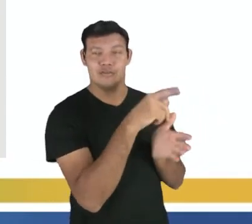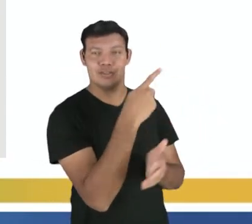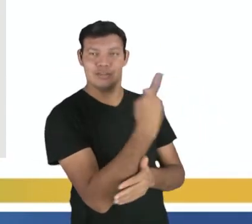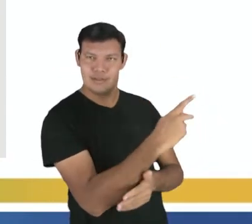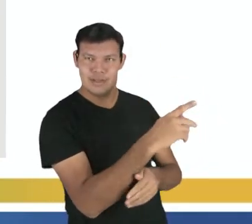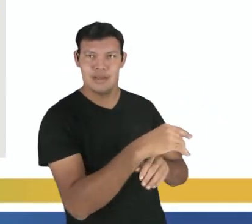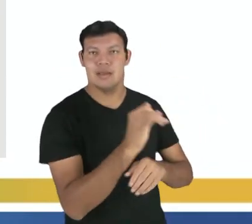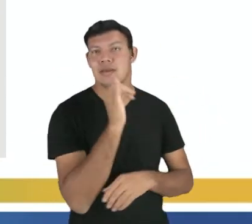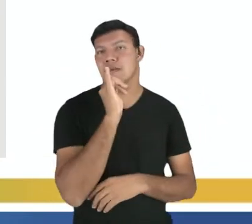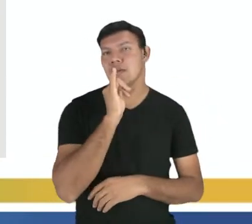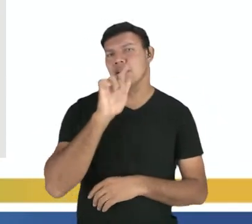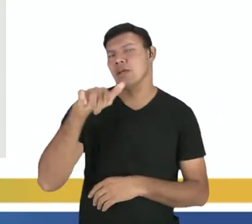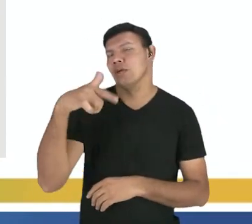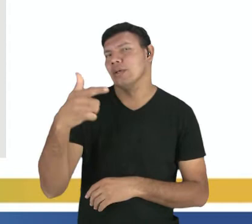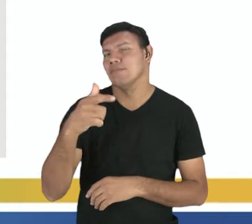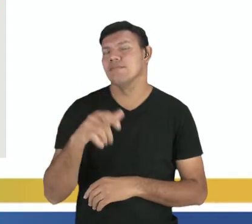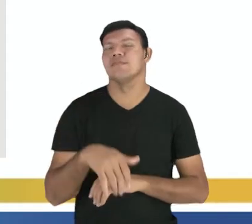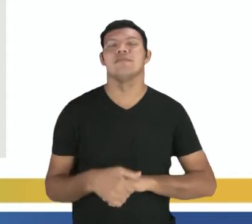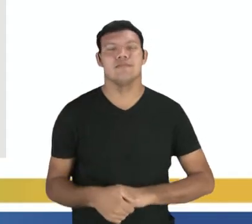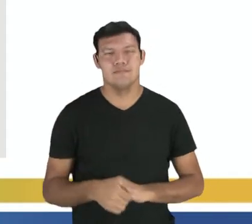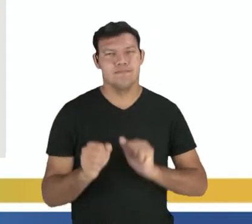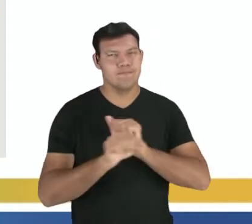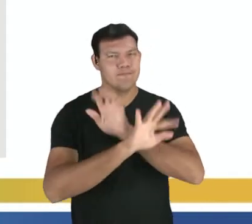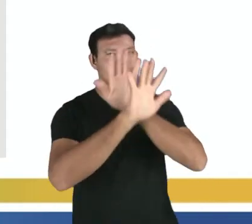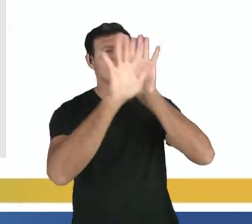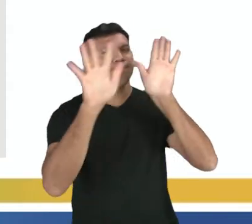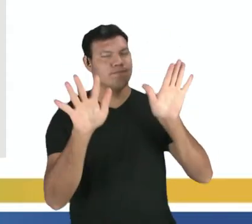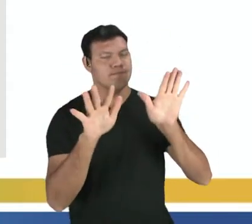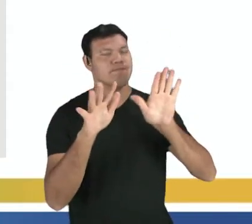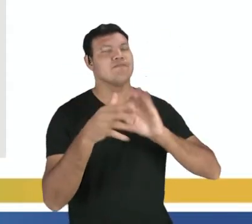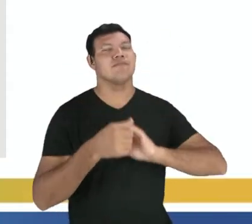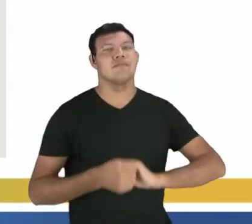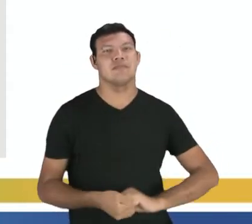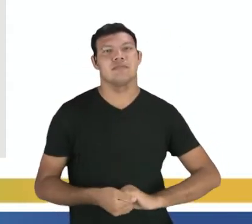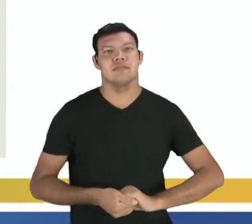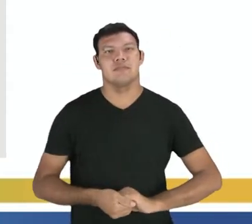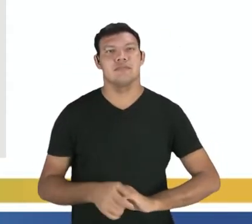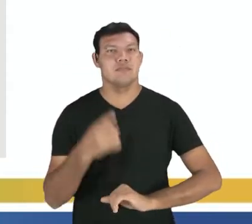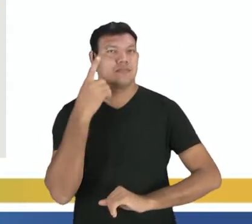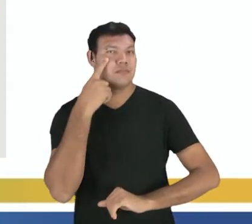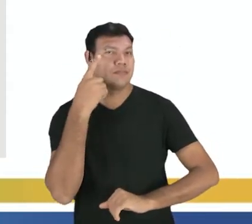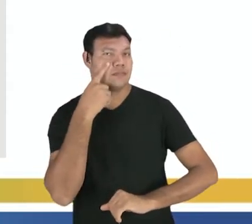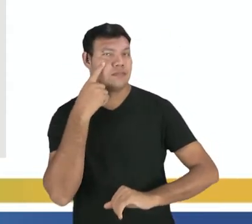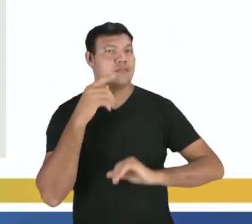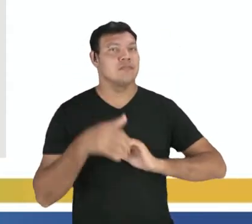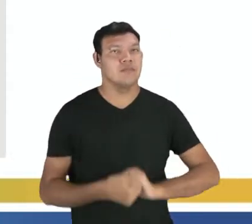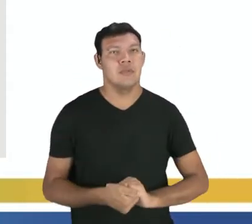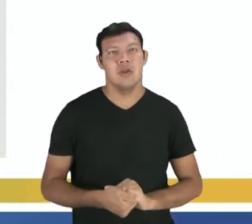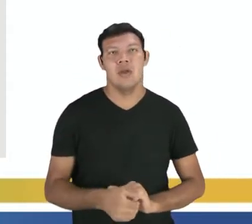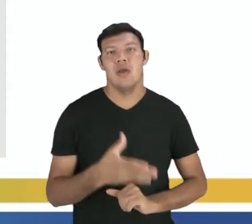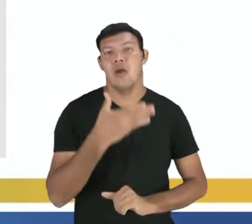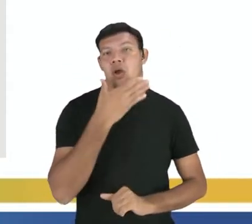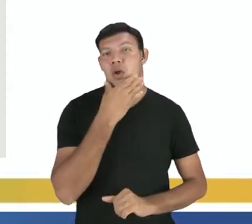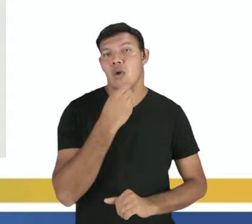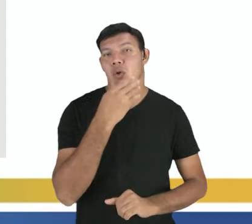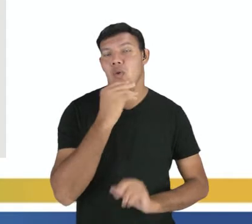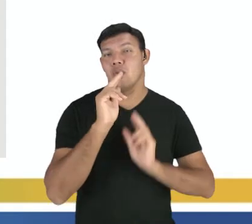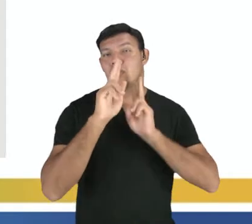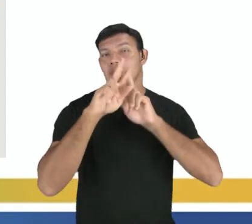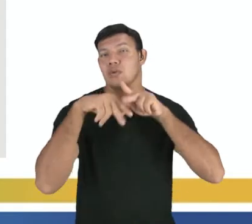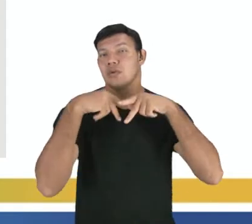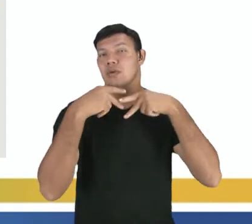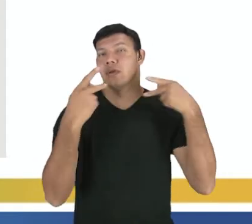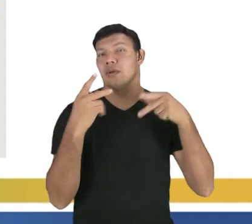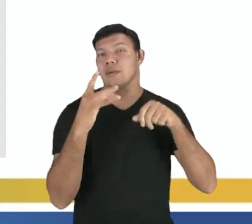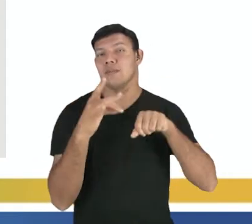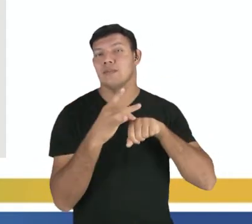outro exemplo para vocês entenderem mais. Olhem só, o homem cuja gravata é